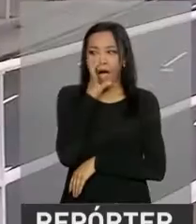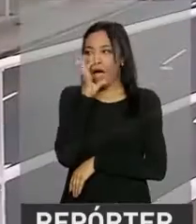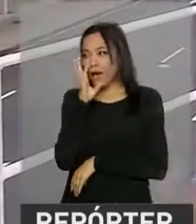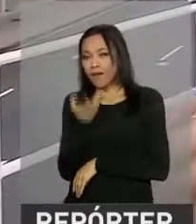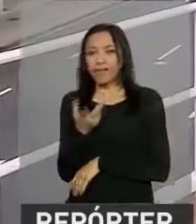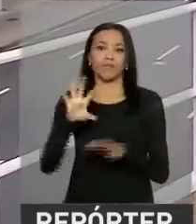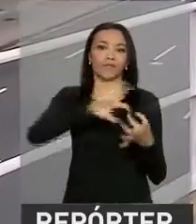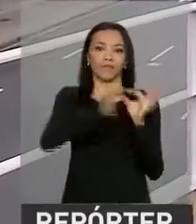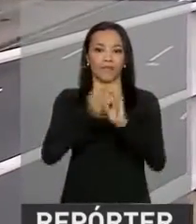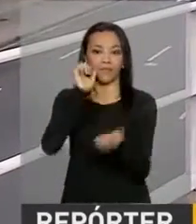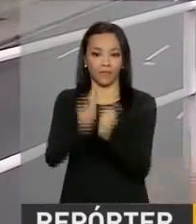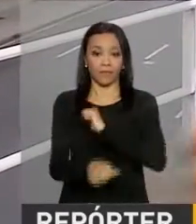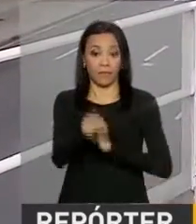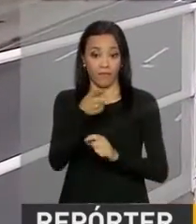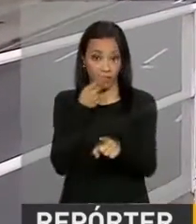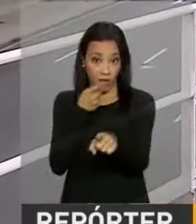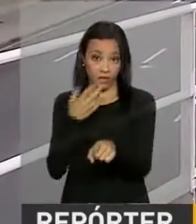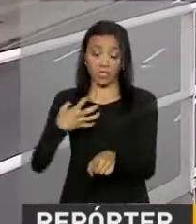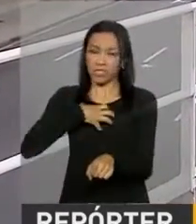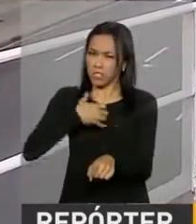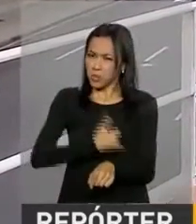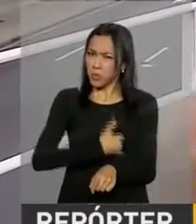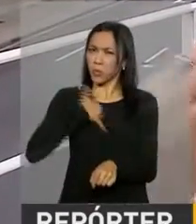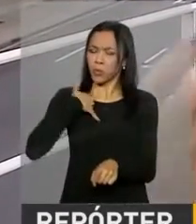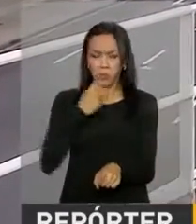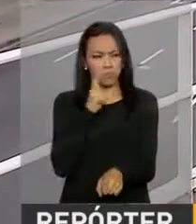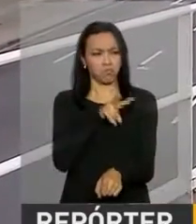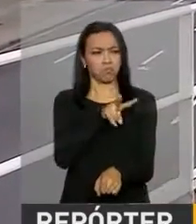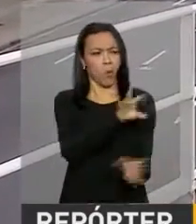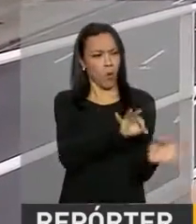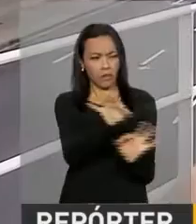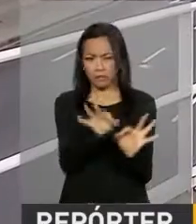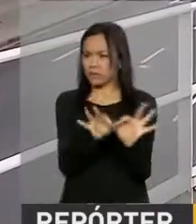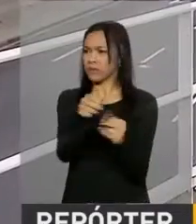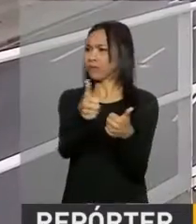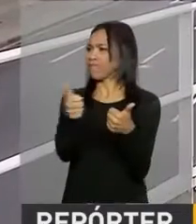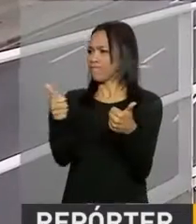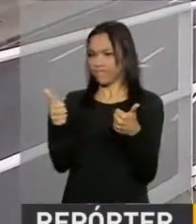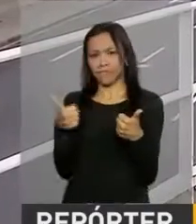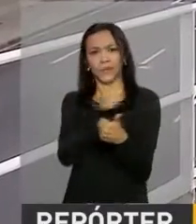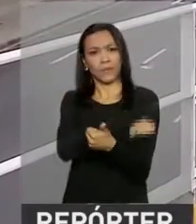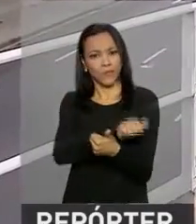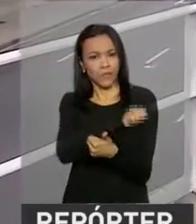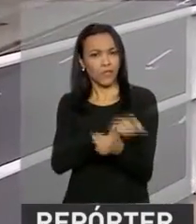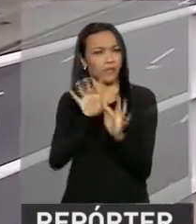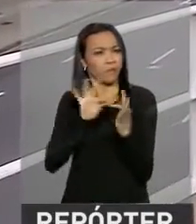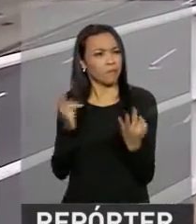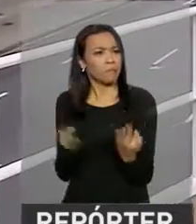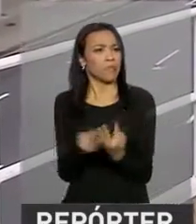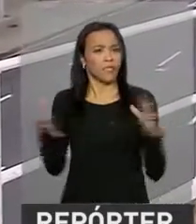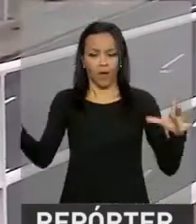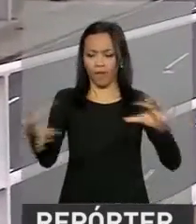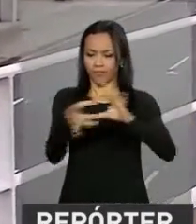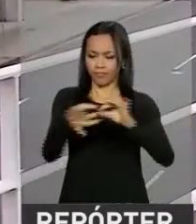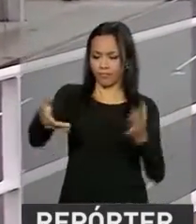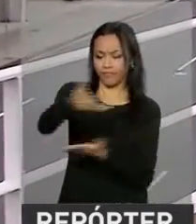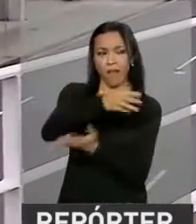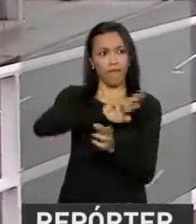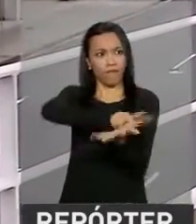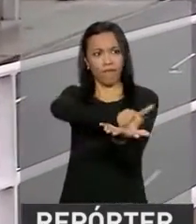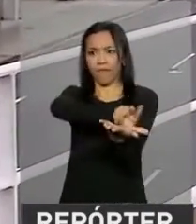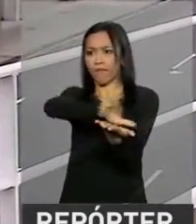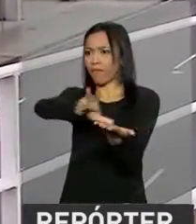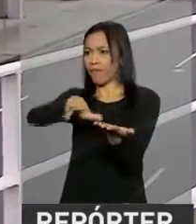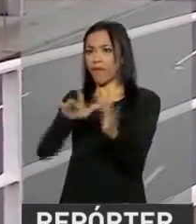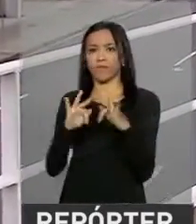casa. A gente está sentindo muito orgulho do país, da organização, do Rio de Janeiro. É, família, a união da família, a gente percebeu muita família